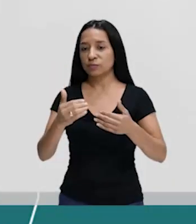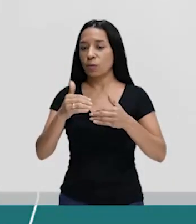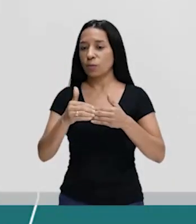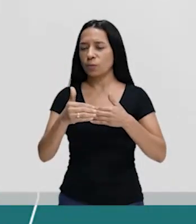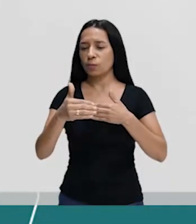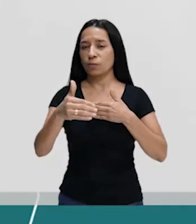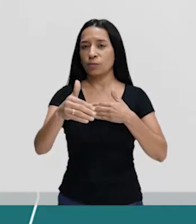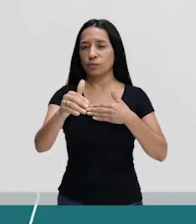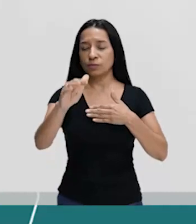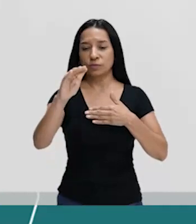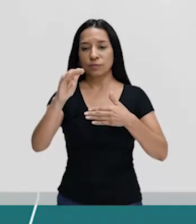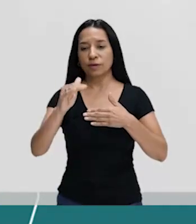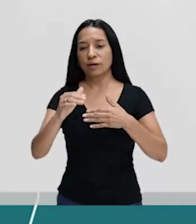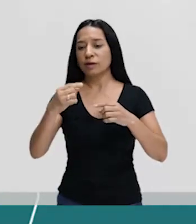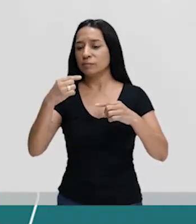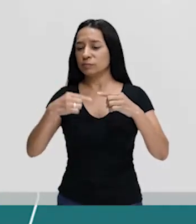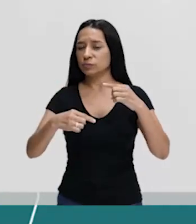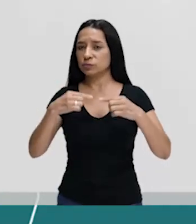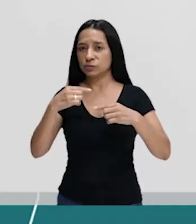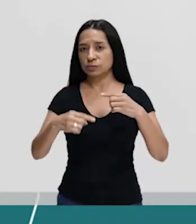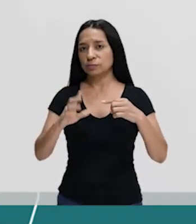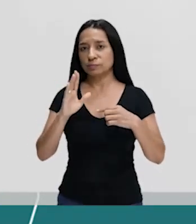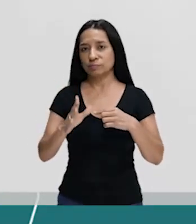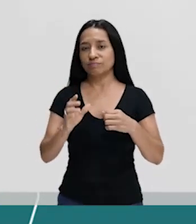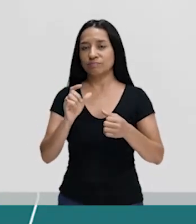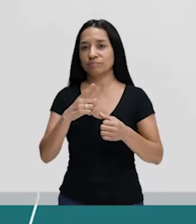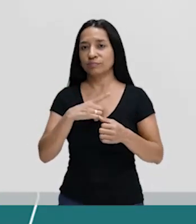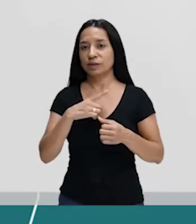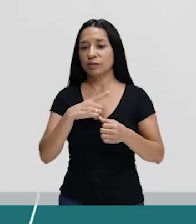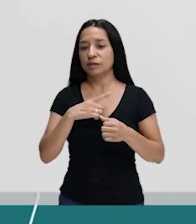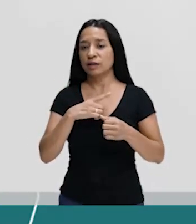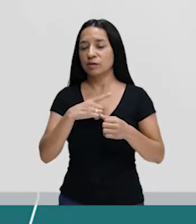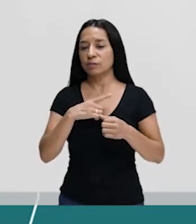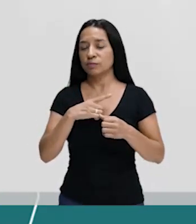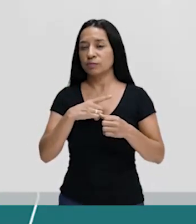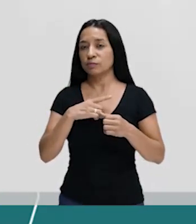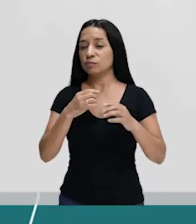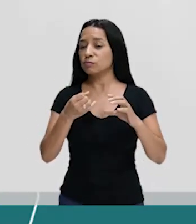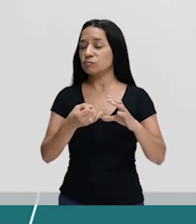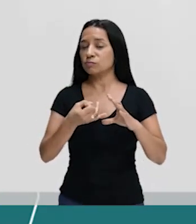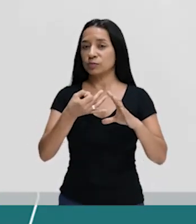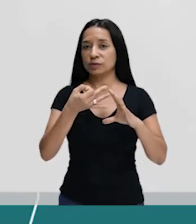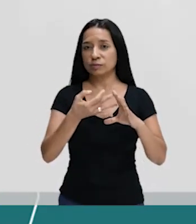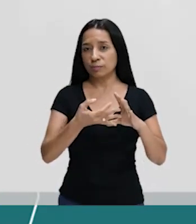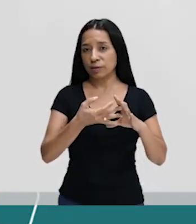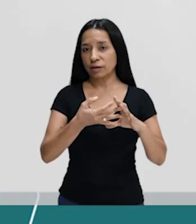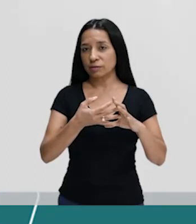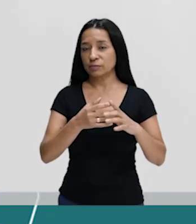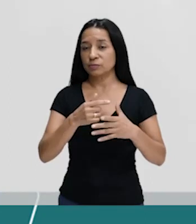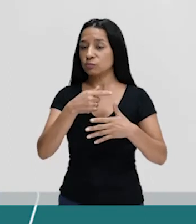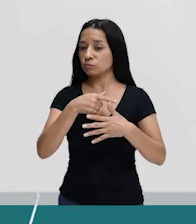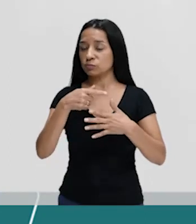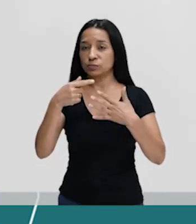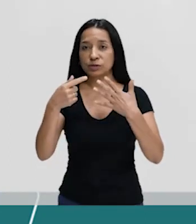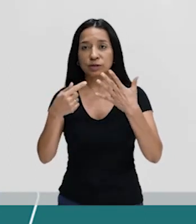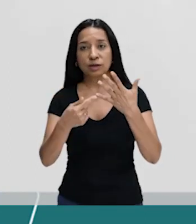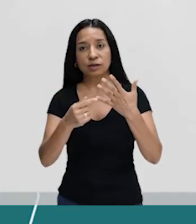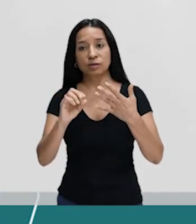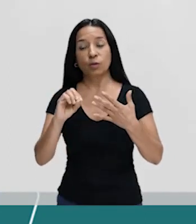uma discussão que nós já fizemos no aspecto muito genérico, ou